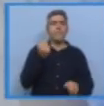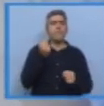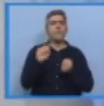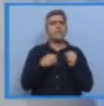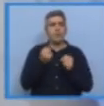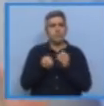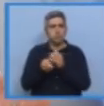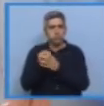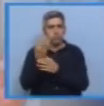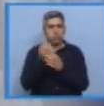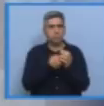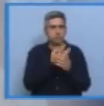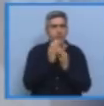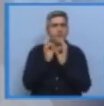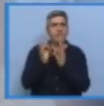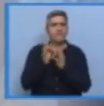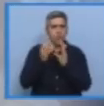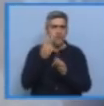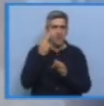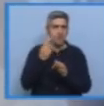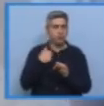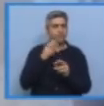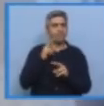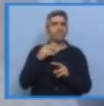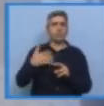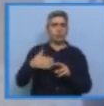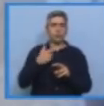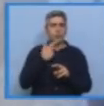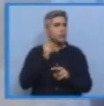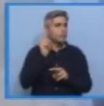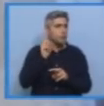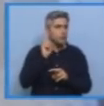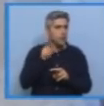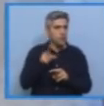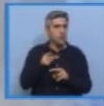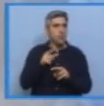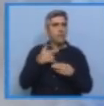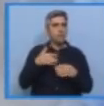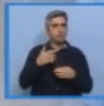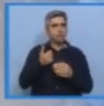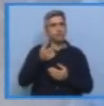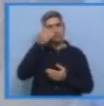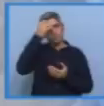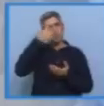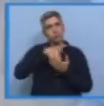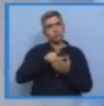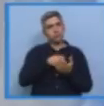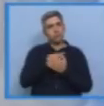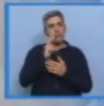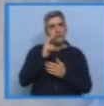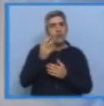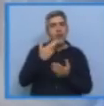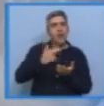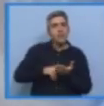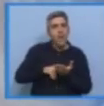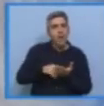movimentos pró-vida, e isso é algo que eu considero muito relevante e que tem tido uma postura precisamente de olhar para os factos, de olhar